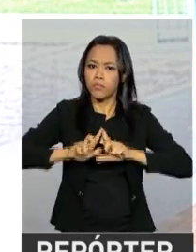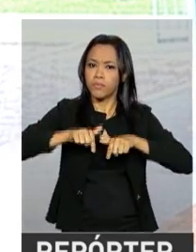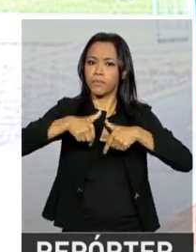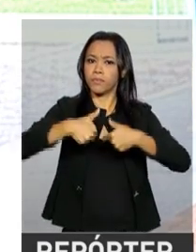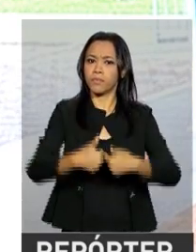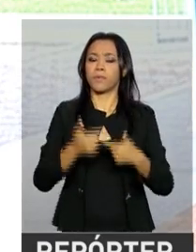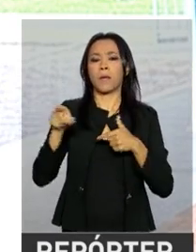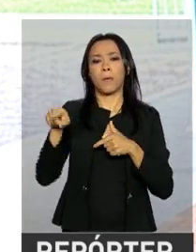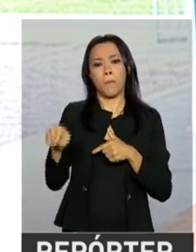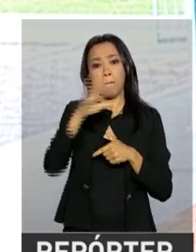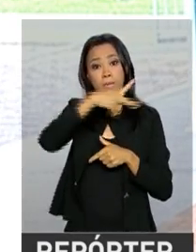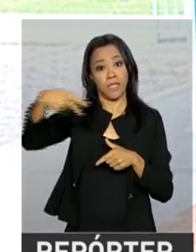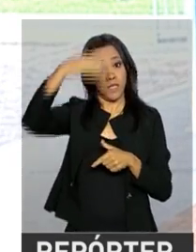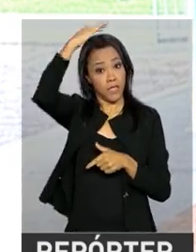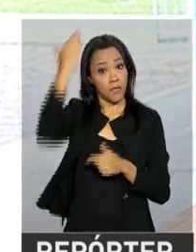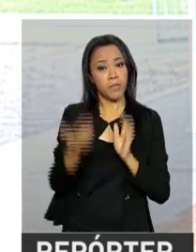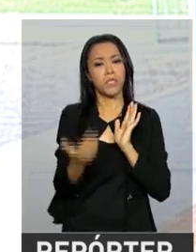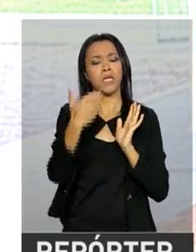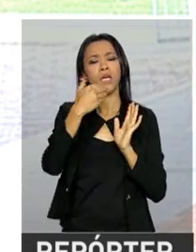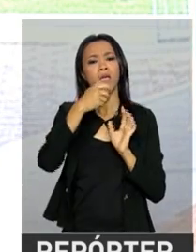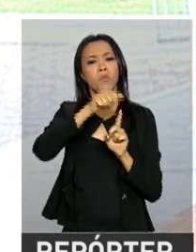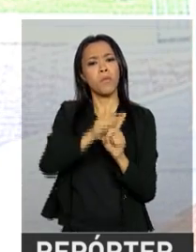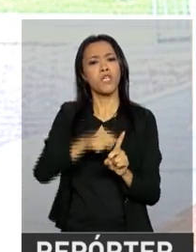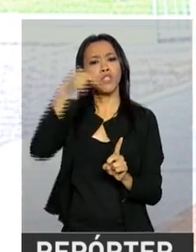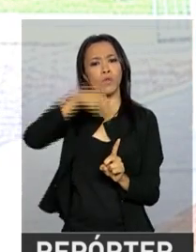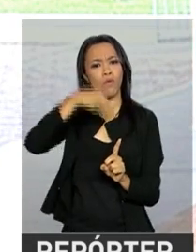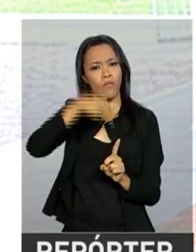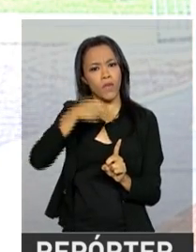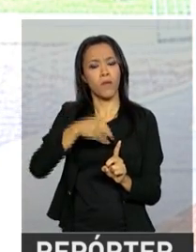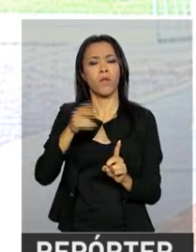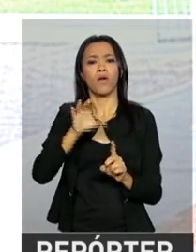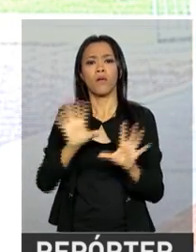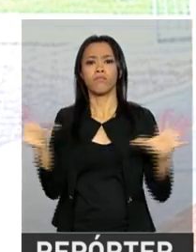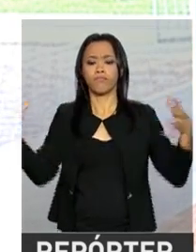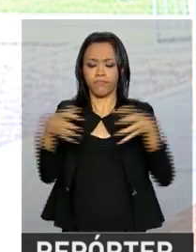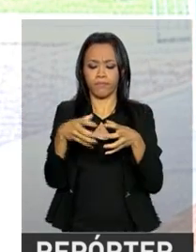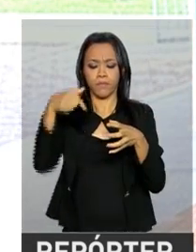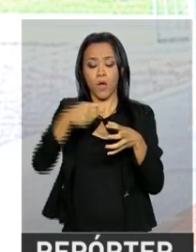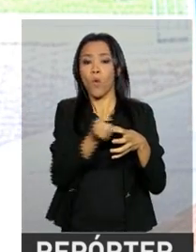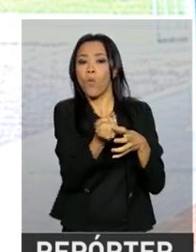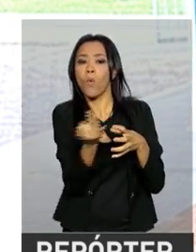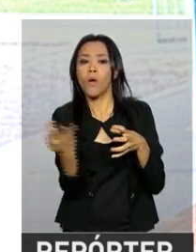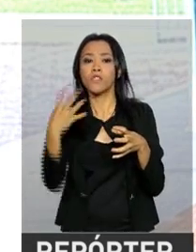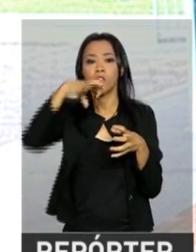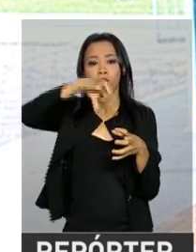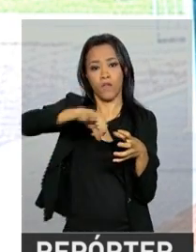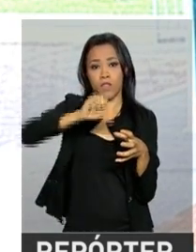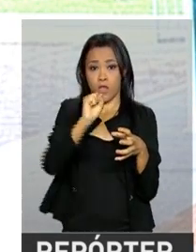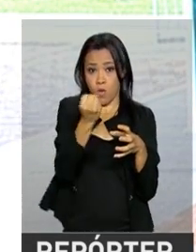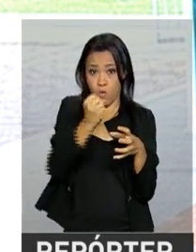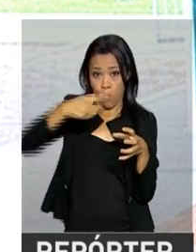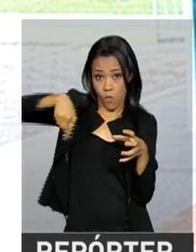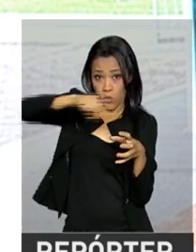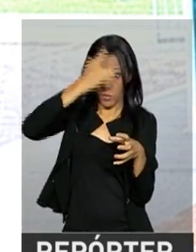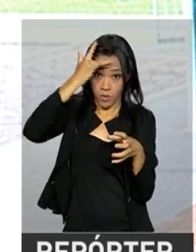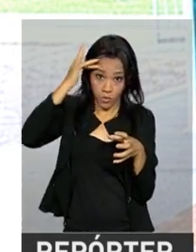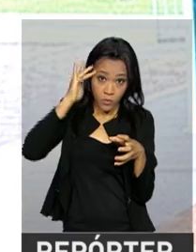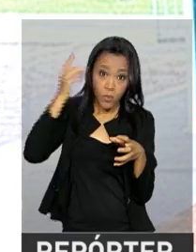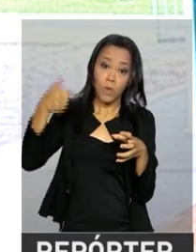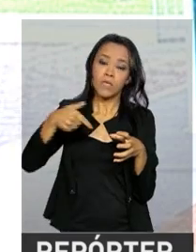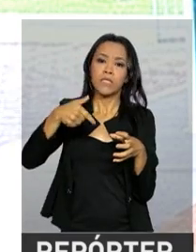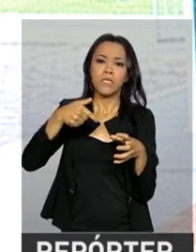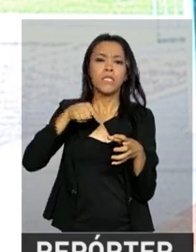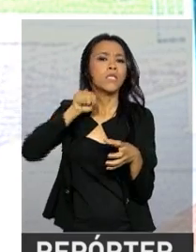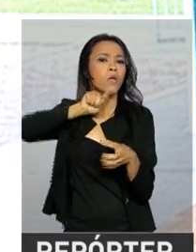presidente Michel Temer em novembro do ano passado o conselhão é formado por 98 membros atualmente conselheiros que